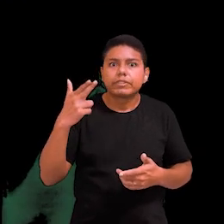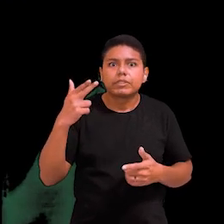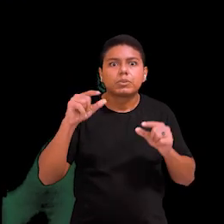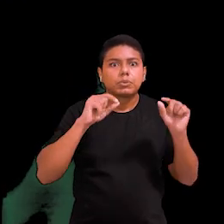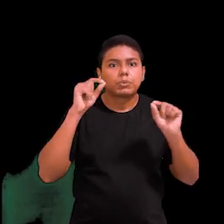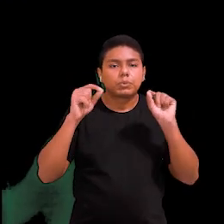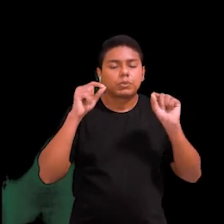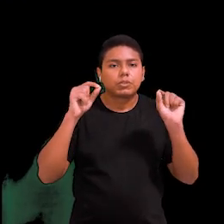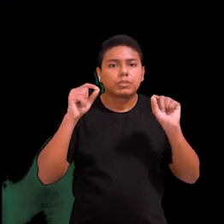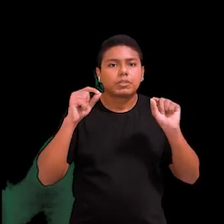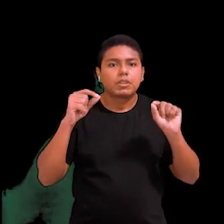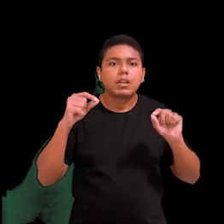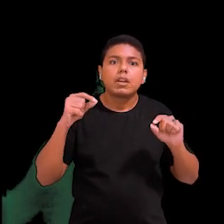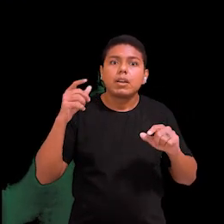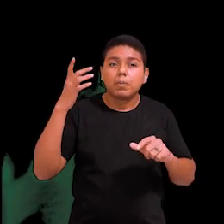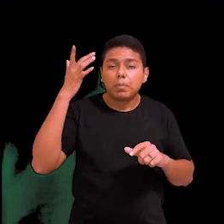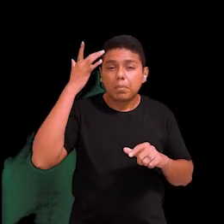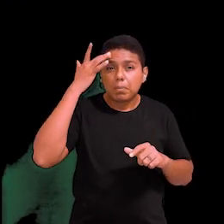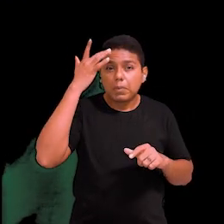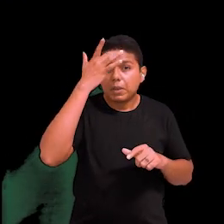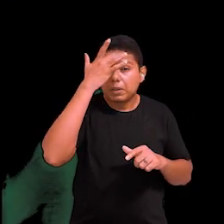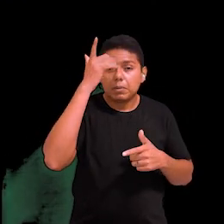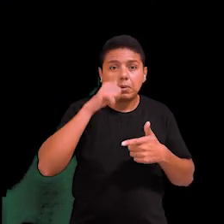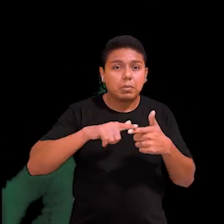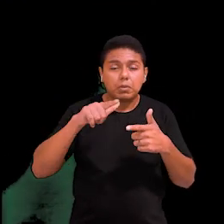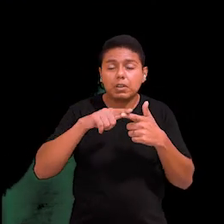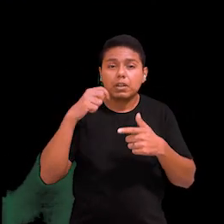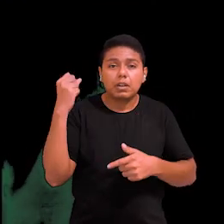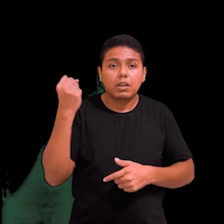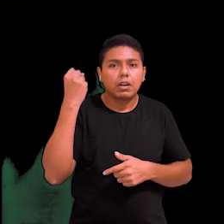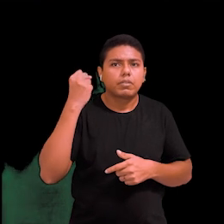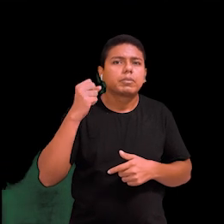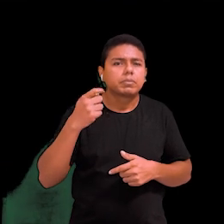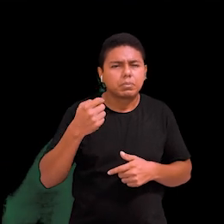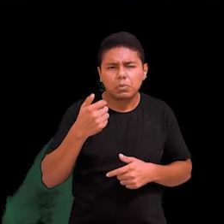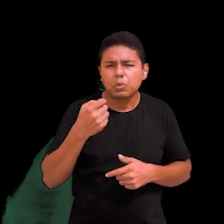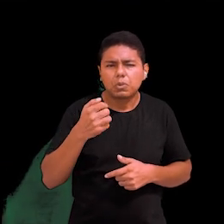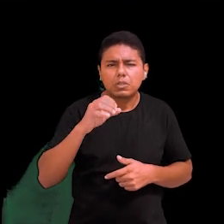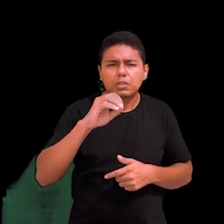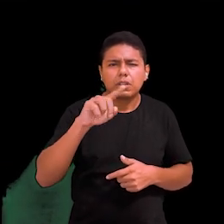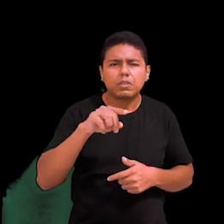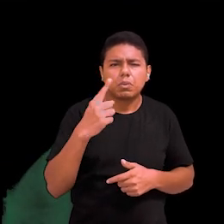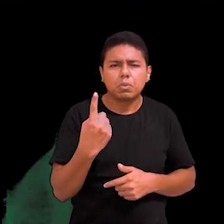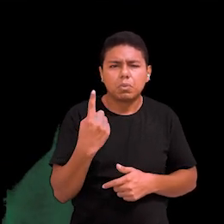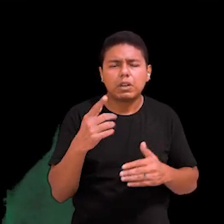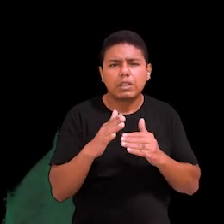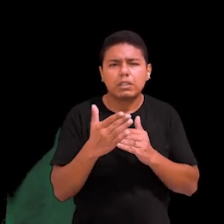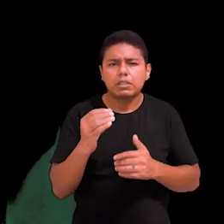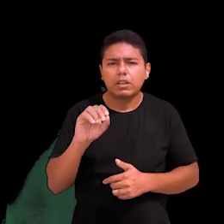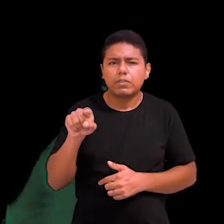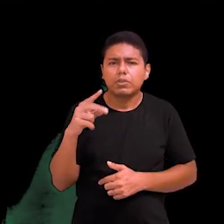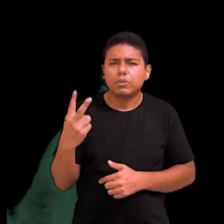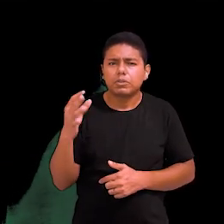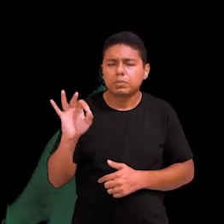humor psicótico com a apresentação de perturbações mentais graves. A prevalência é baixa,